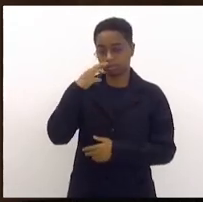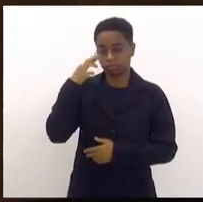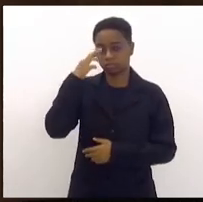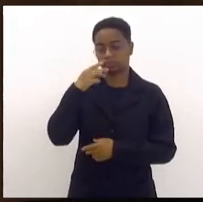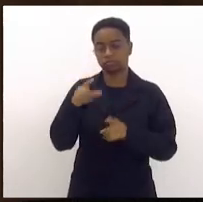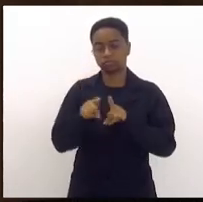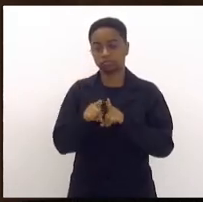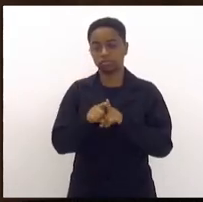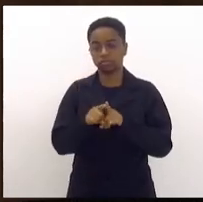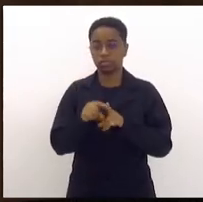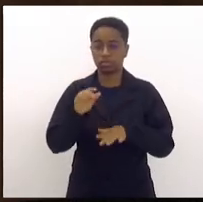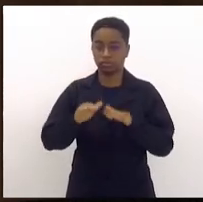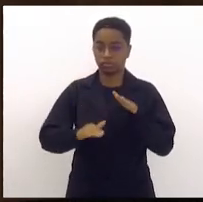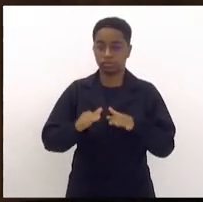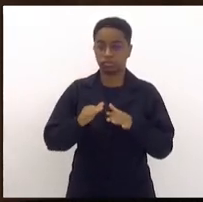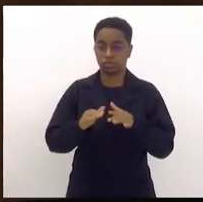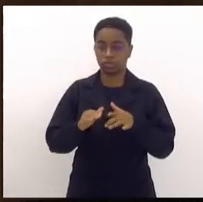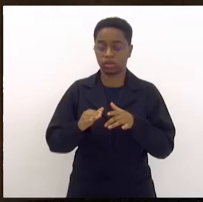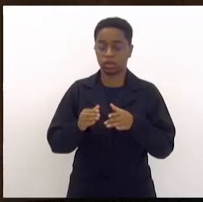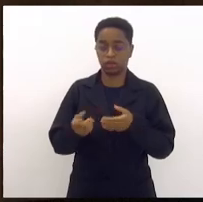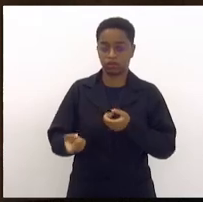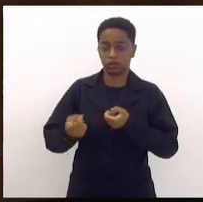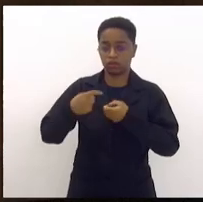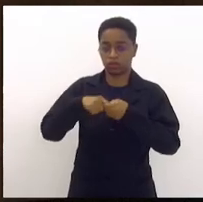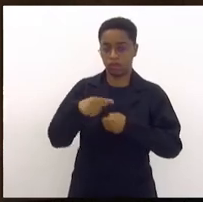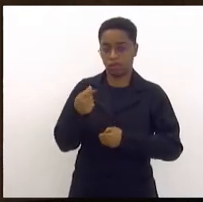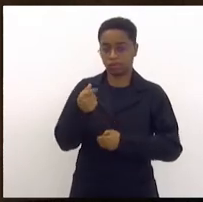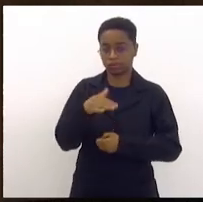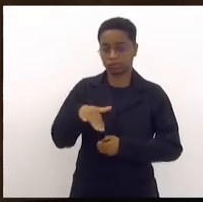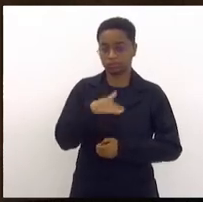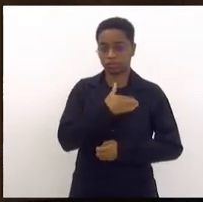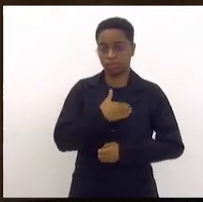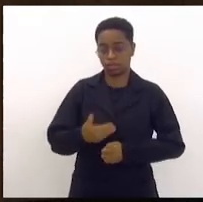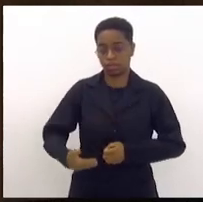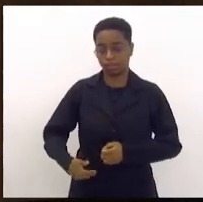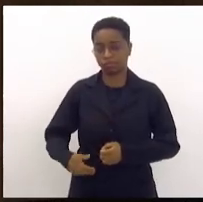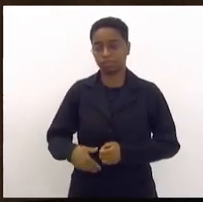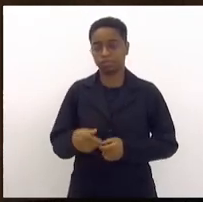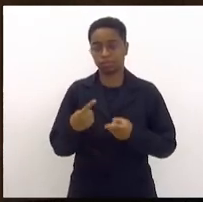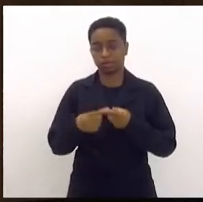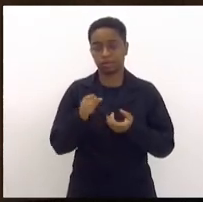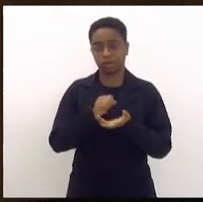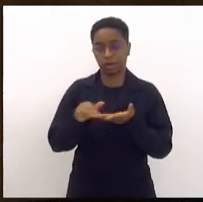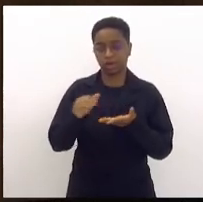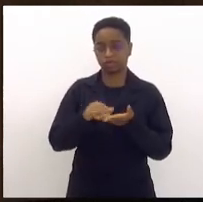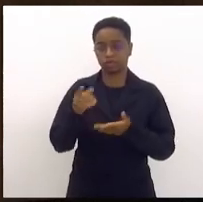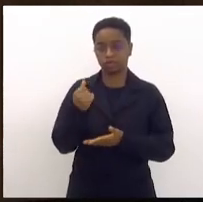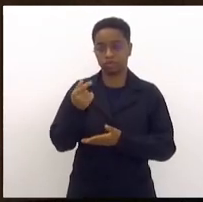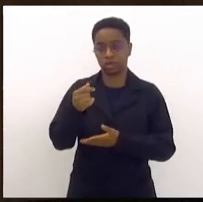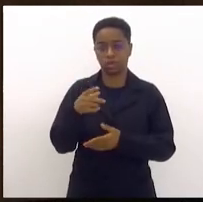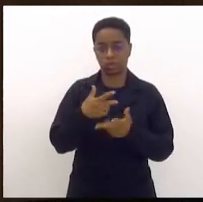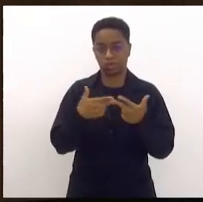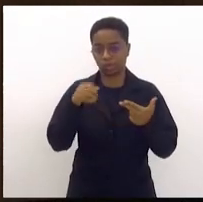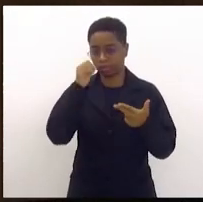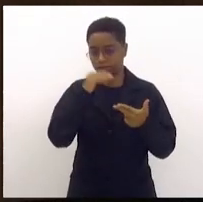quem sabe, uma devolução aos cofres públicos desse dinheiro gasto nesse absurdo que foi feito nessa exposição